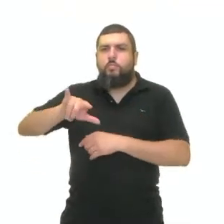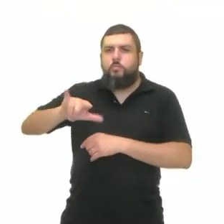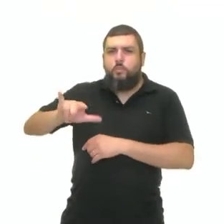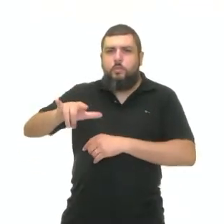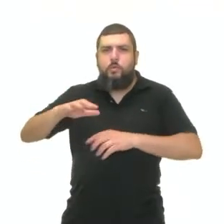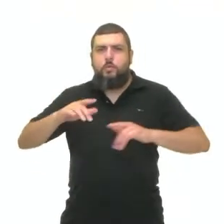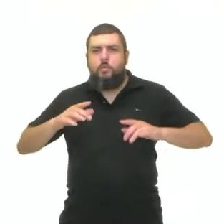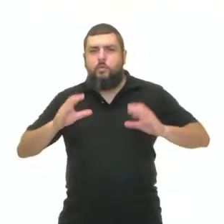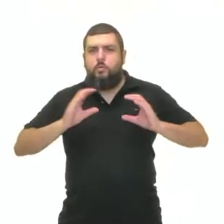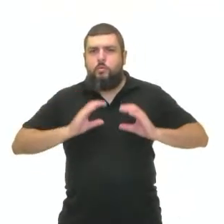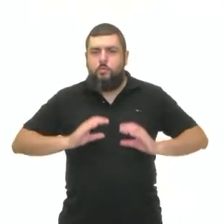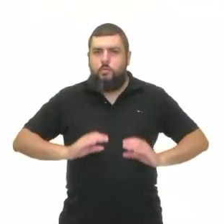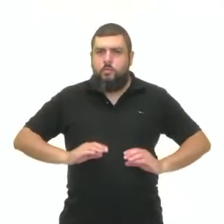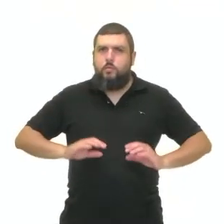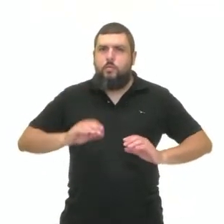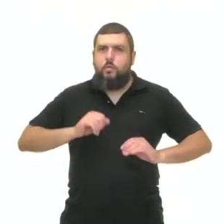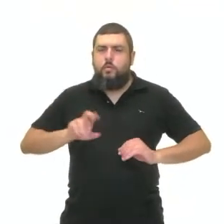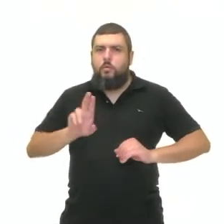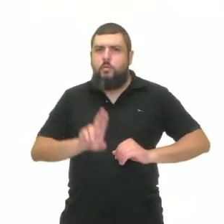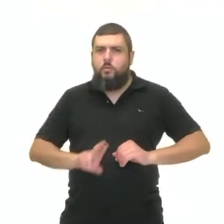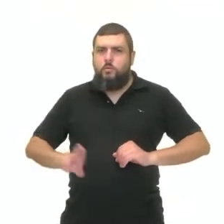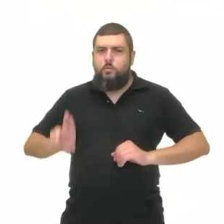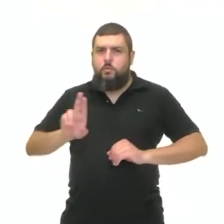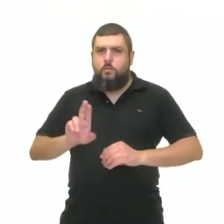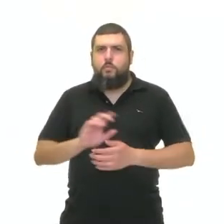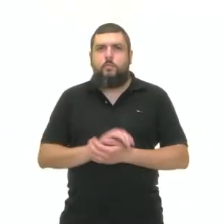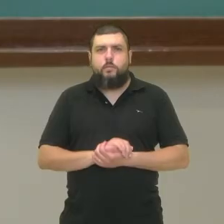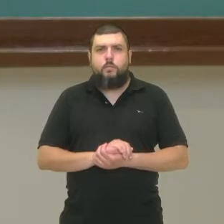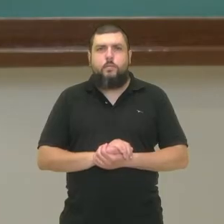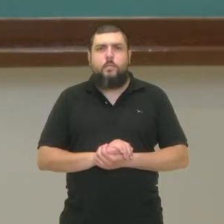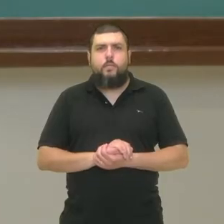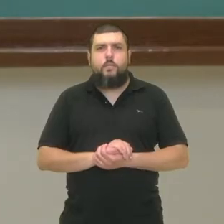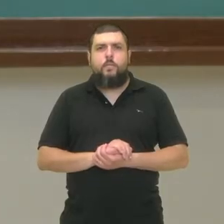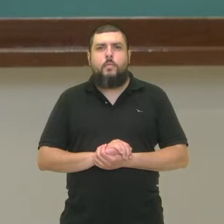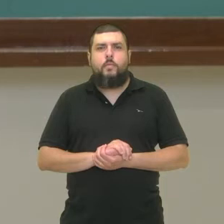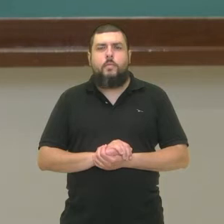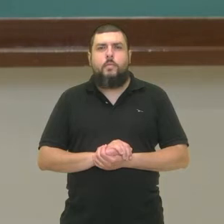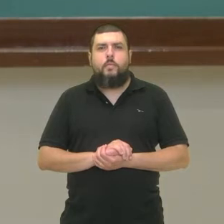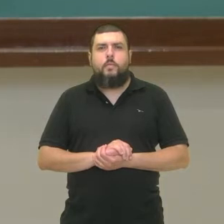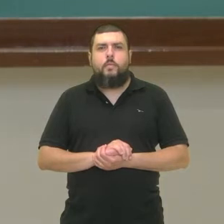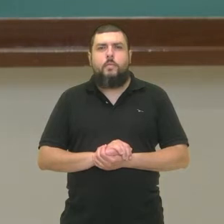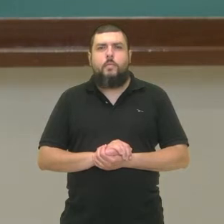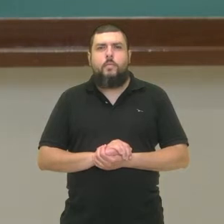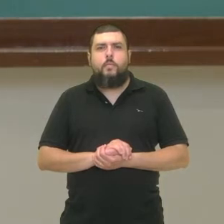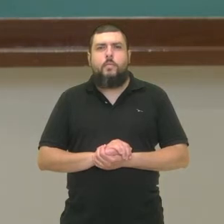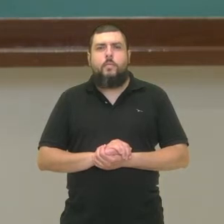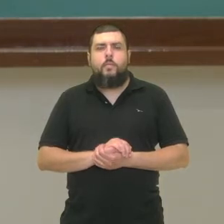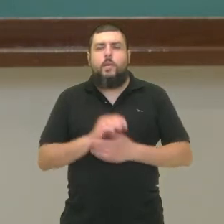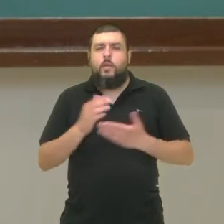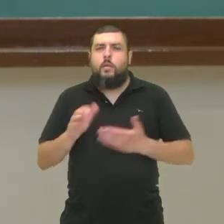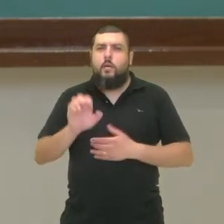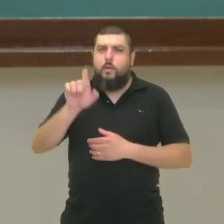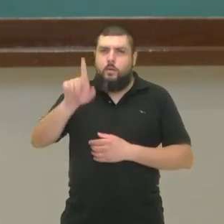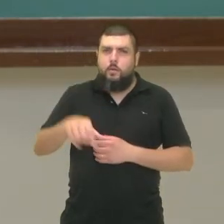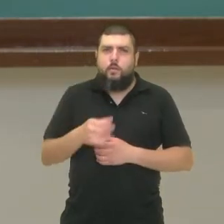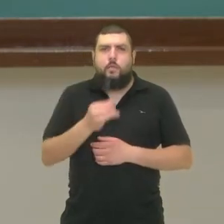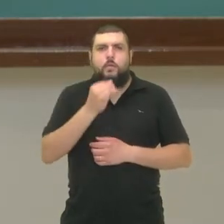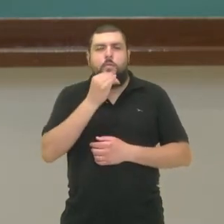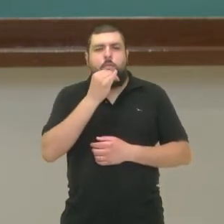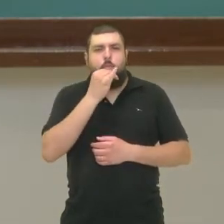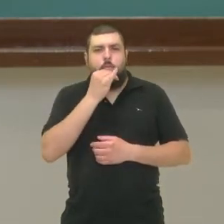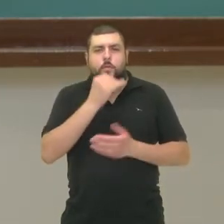comportamental do usuário pelo controle de dados da internet. Então, aqui um exemplo do que poderia ser